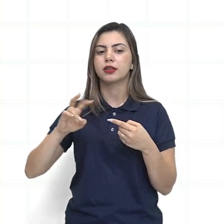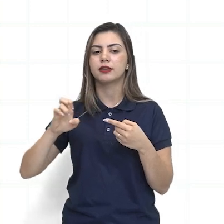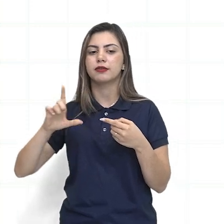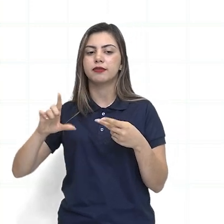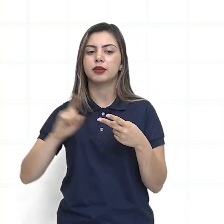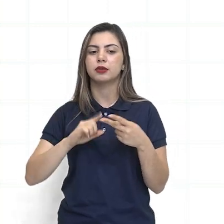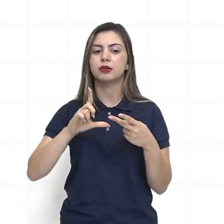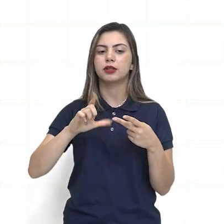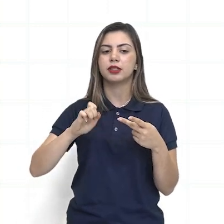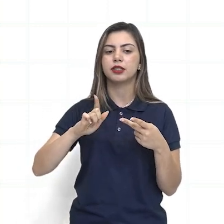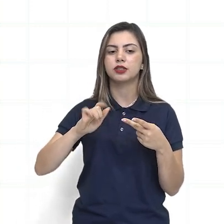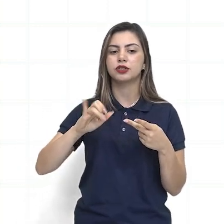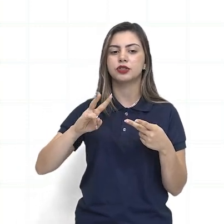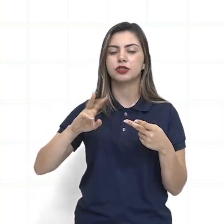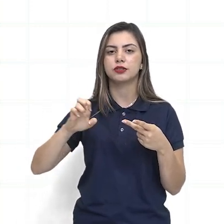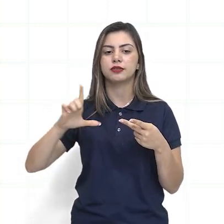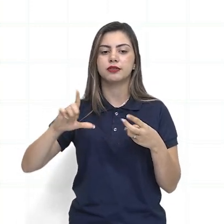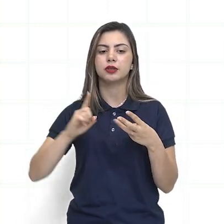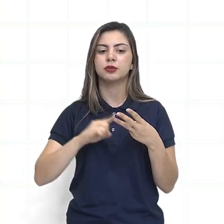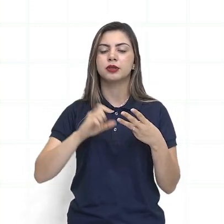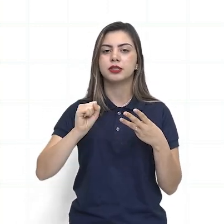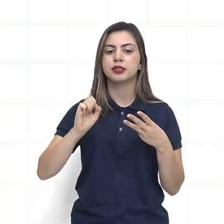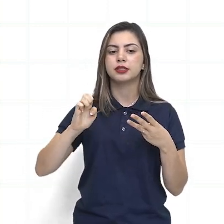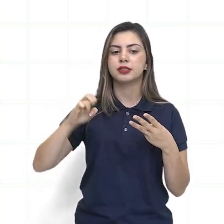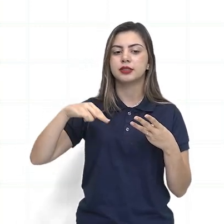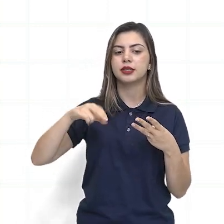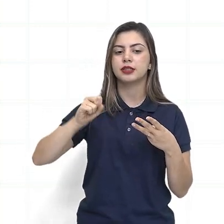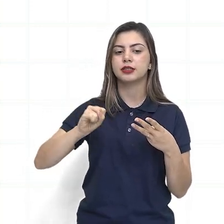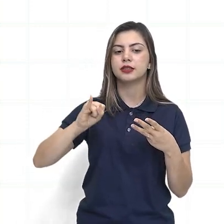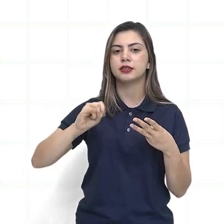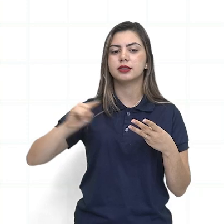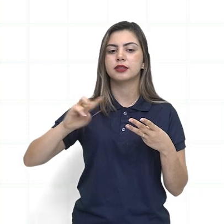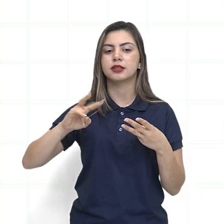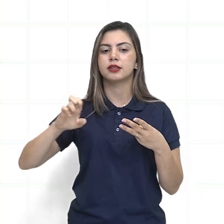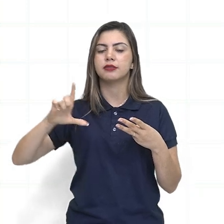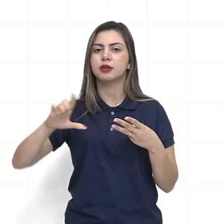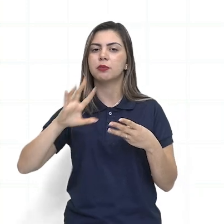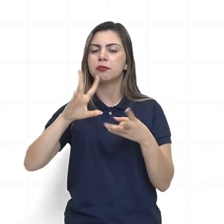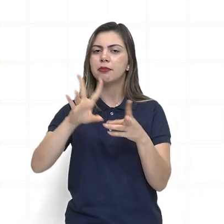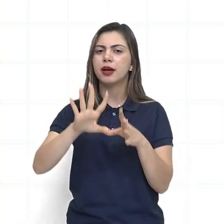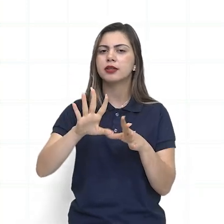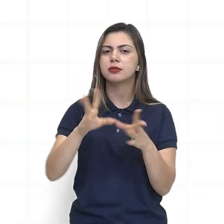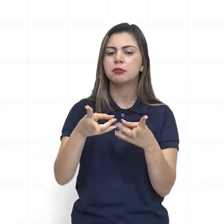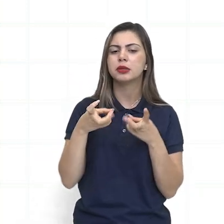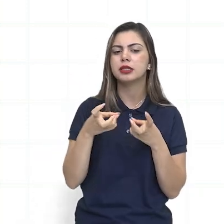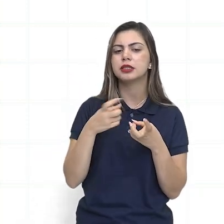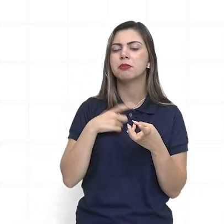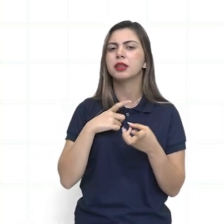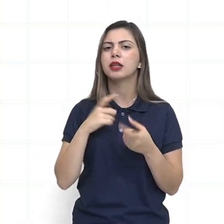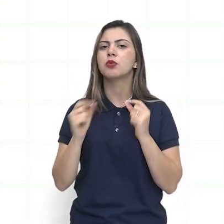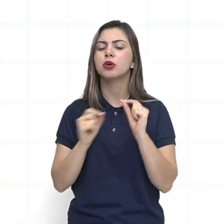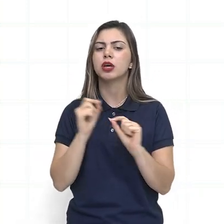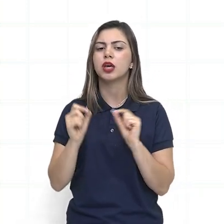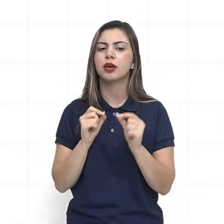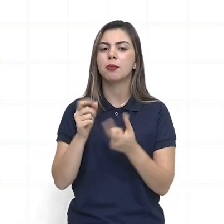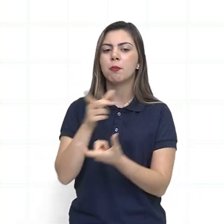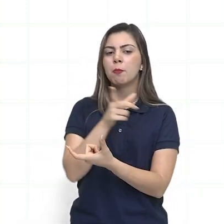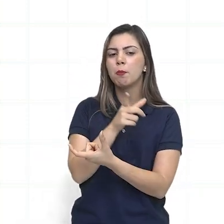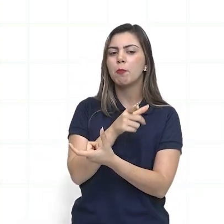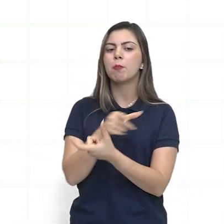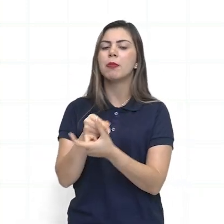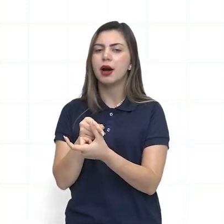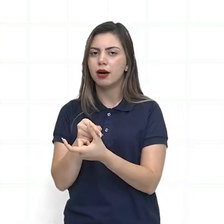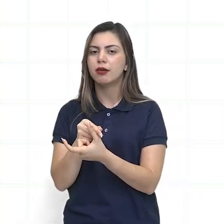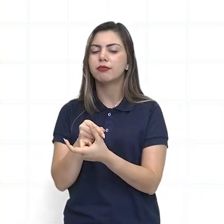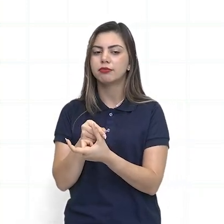e sensível. E o que foi que eu acrescentei? Na palavra, aqui eu acrescentei